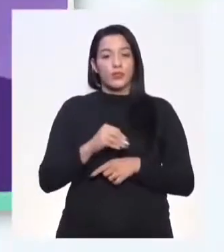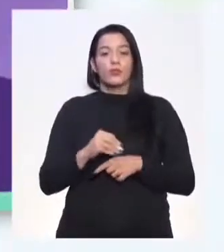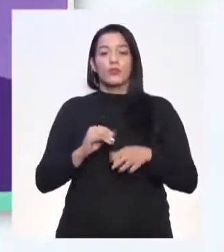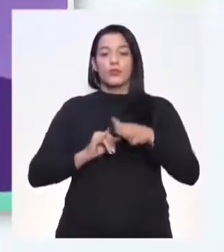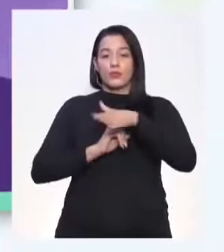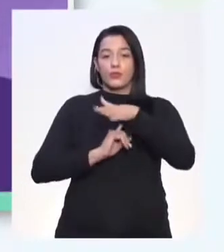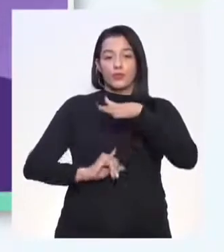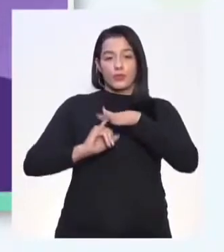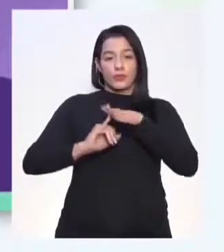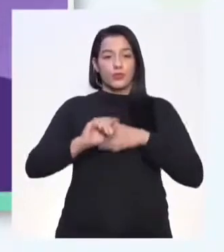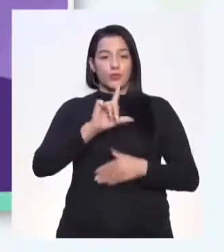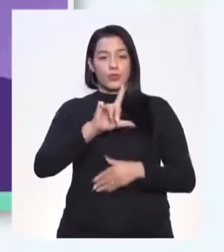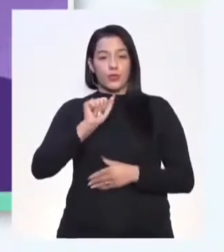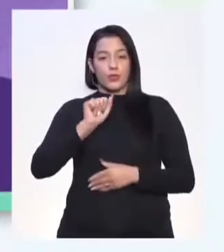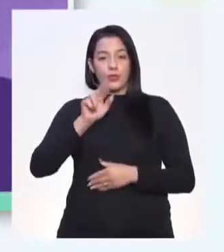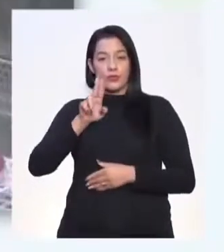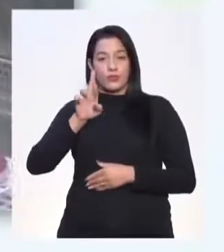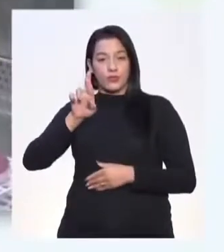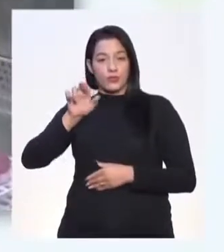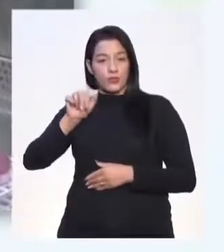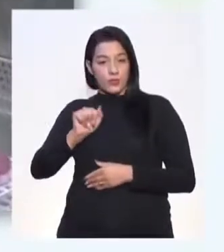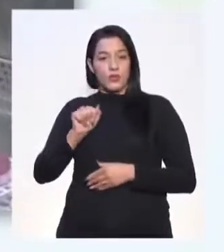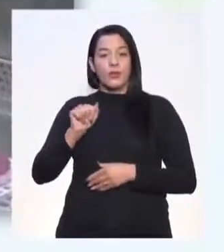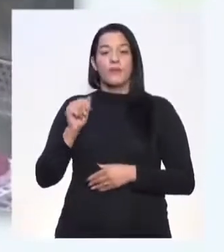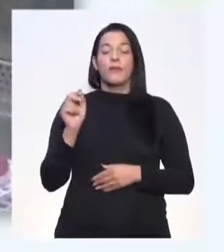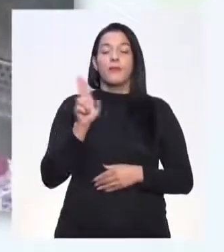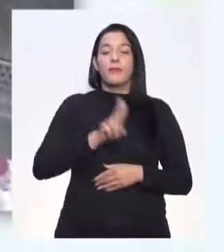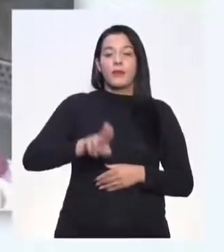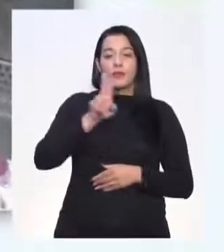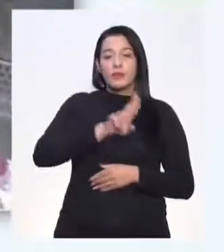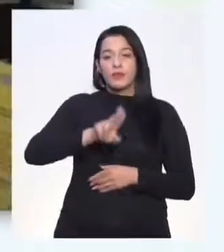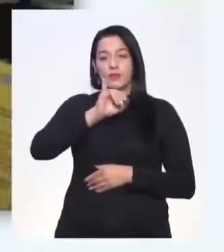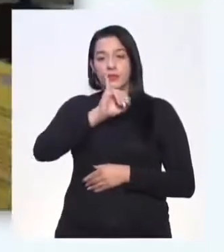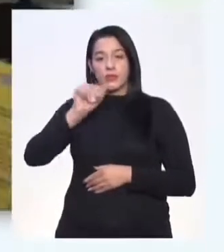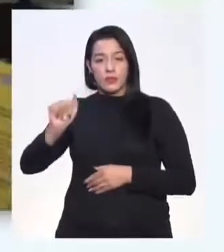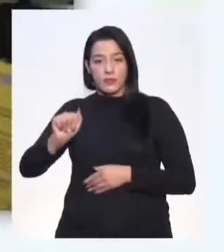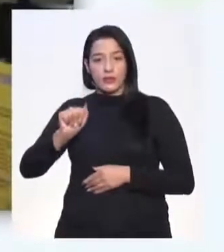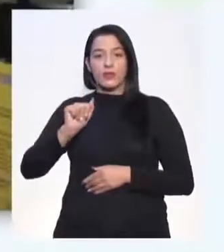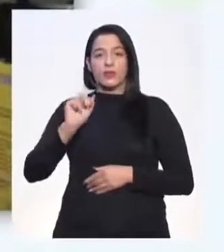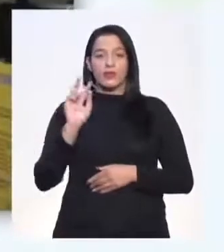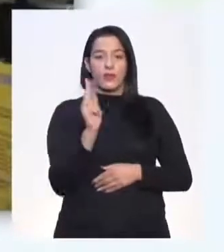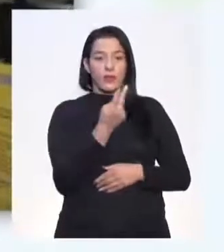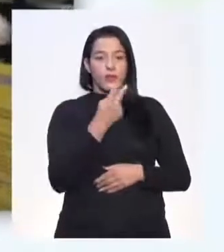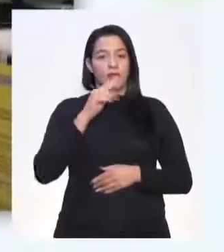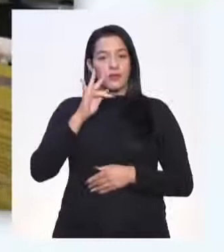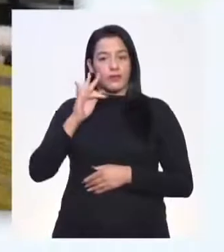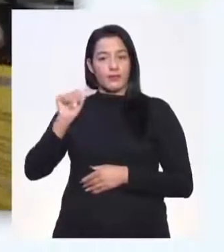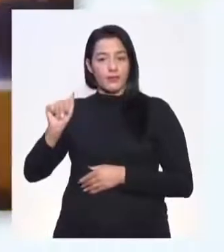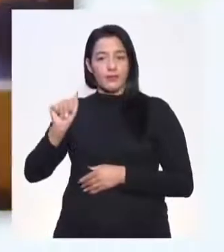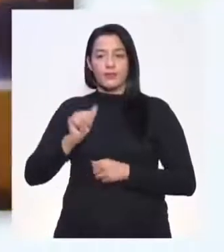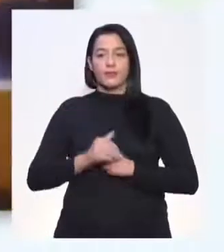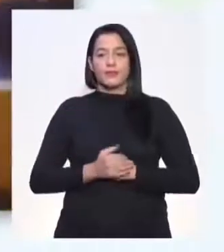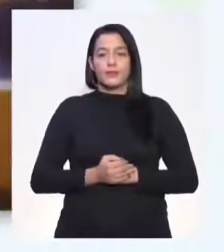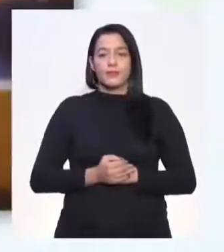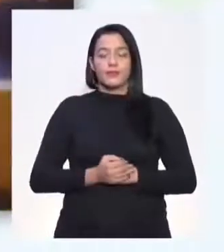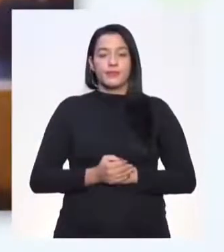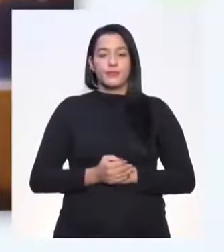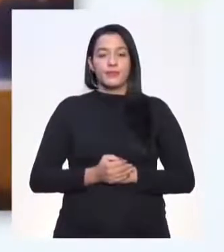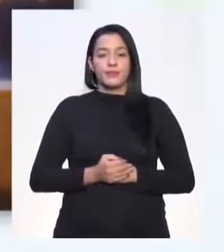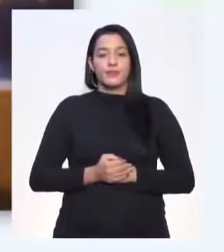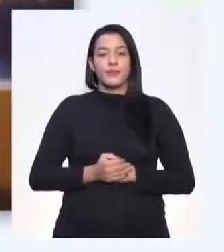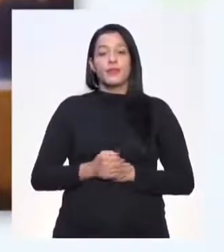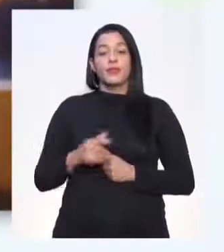Laura Fressato para a utilização da inteligência artificial no HFA. A RoboLaura ela tem a sua